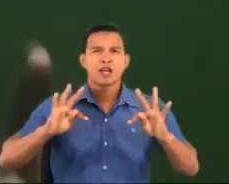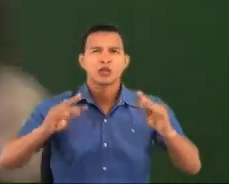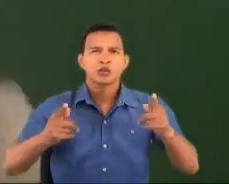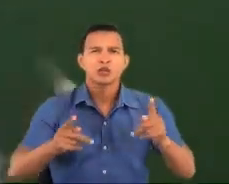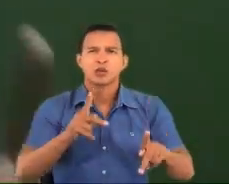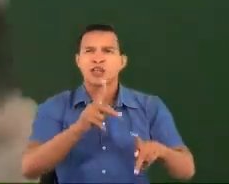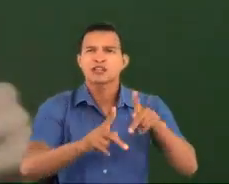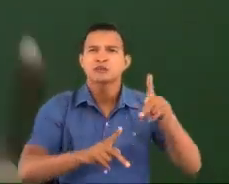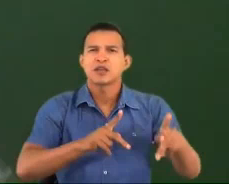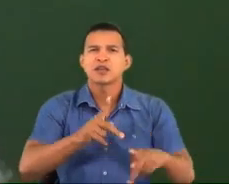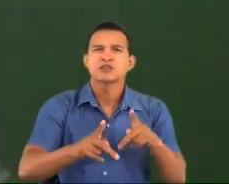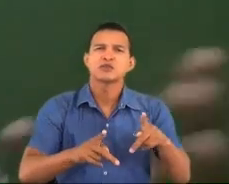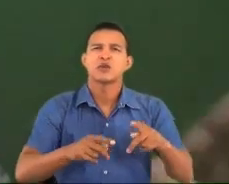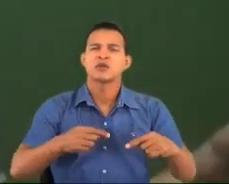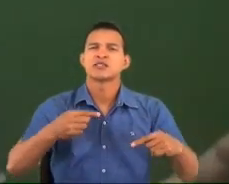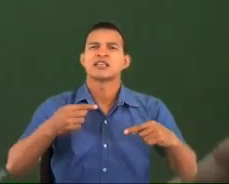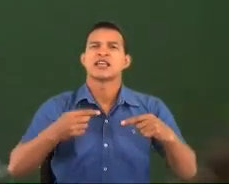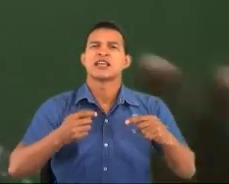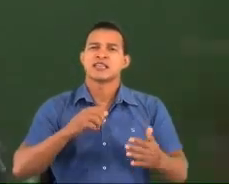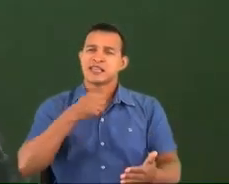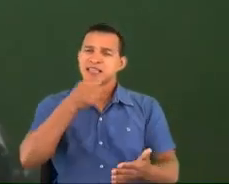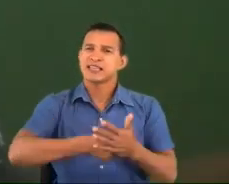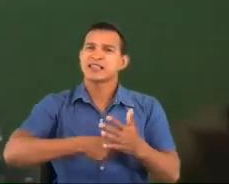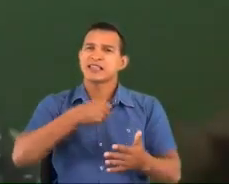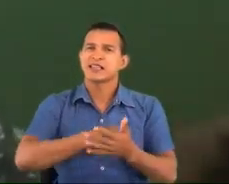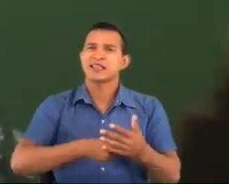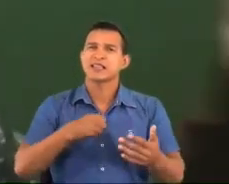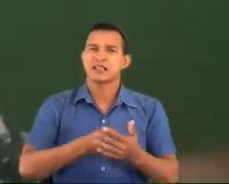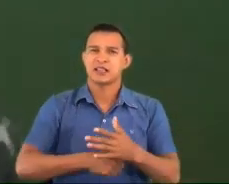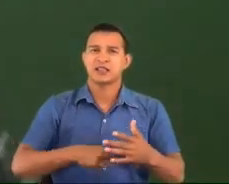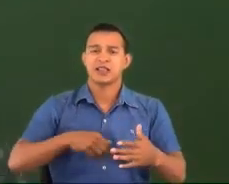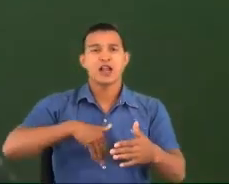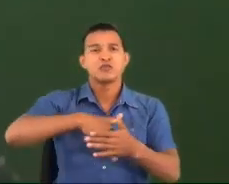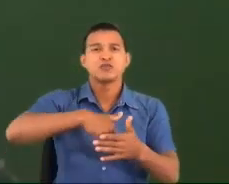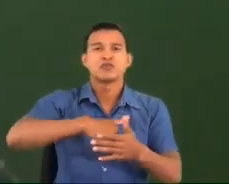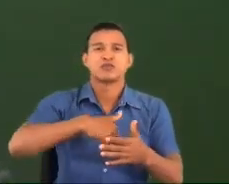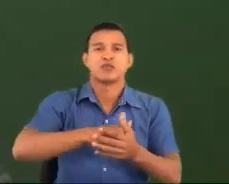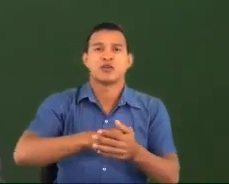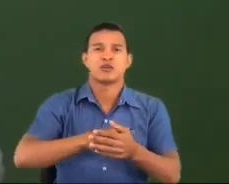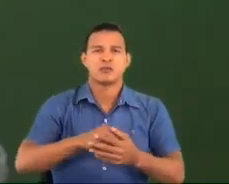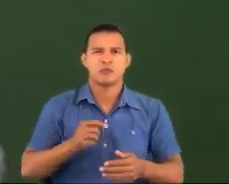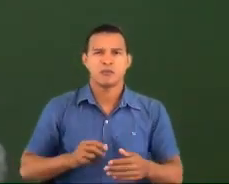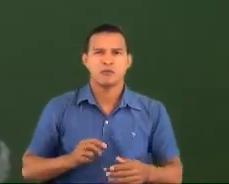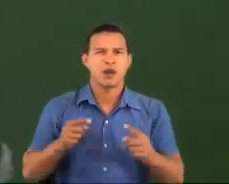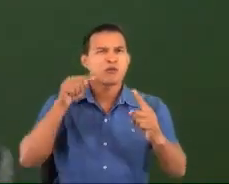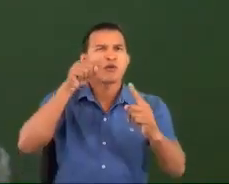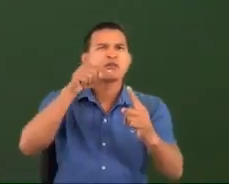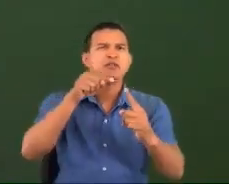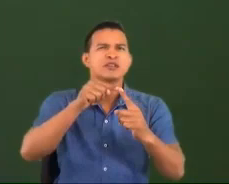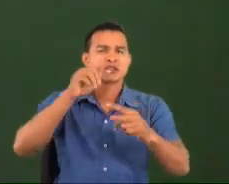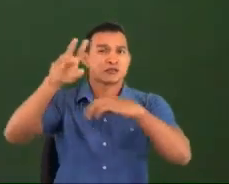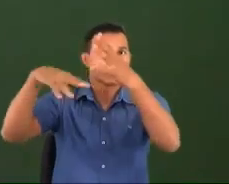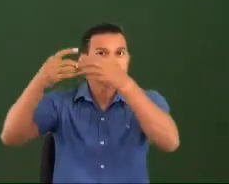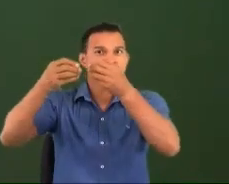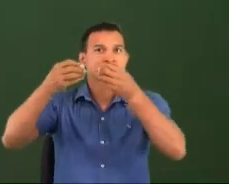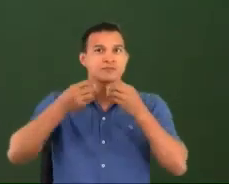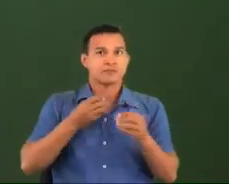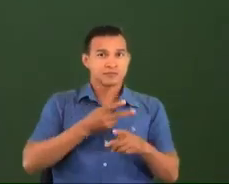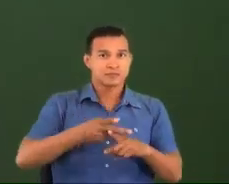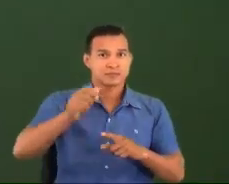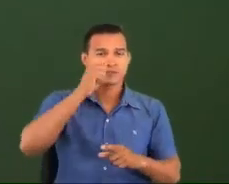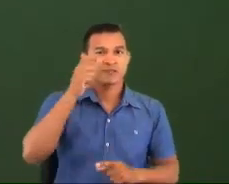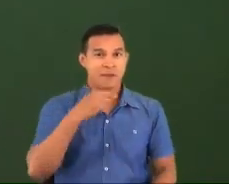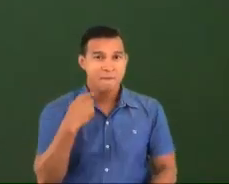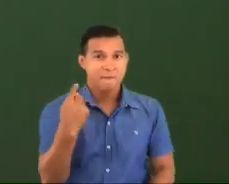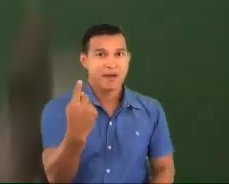jogos se submetem a um treinamento rigoroso para obter uma coroa que logo perece. Mas nós fazemos para obter uma coroa que